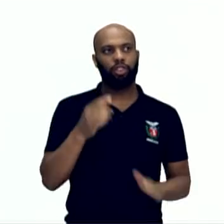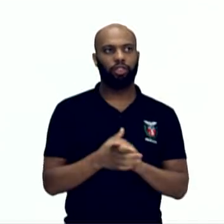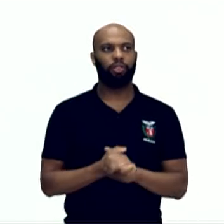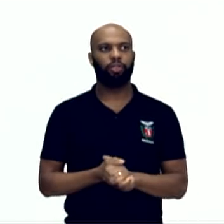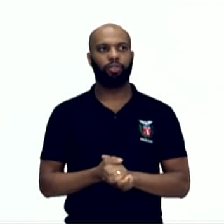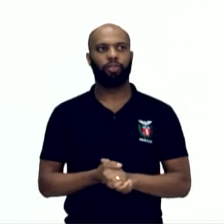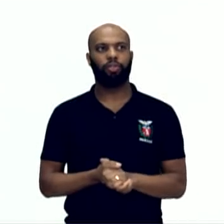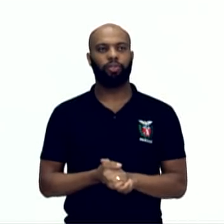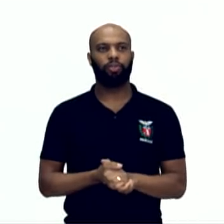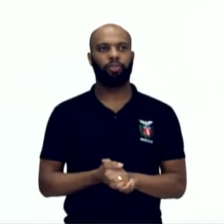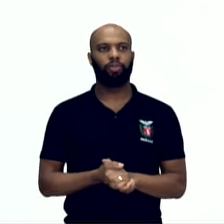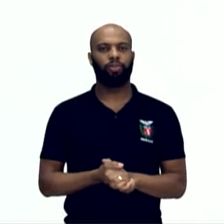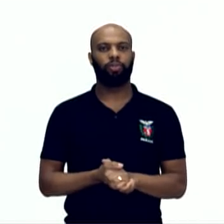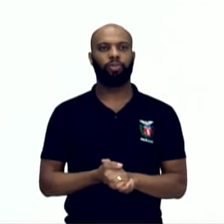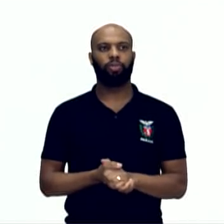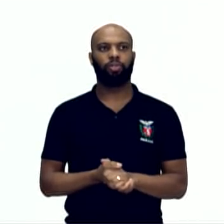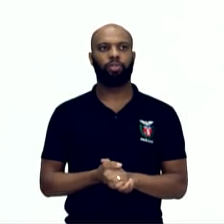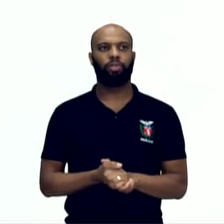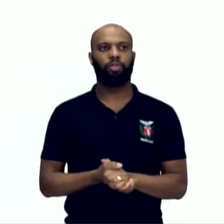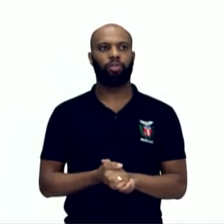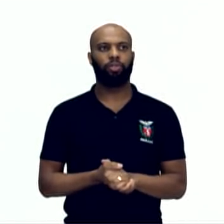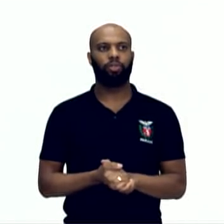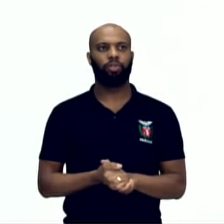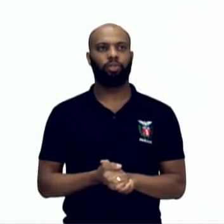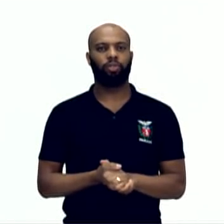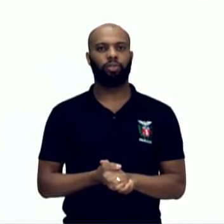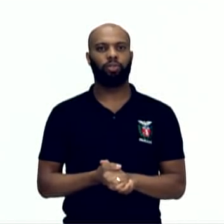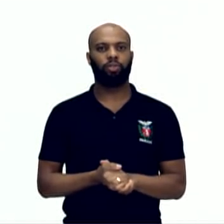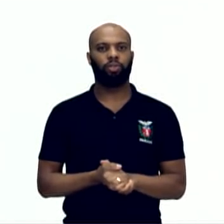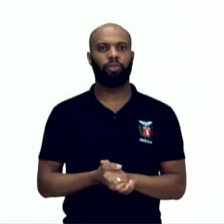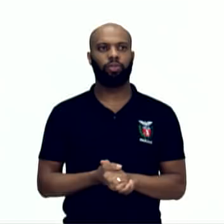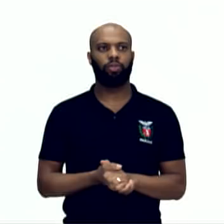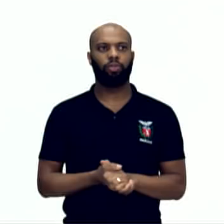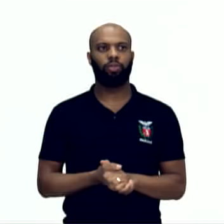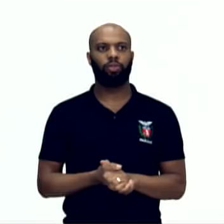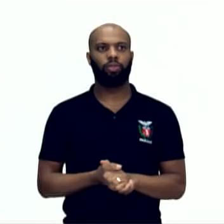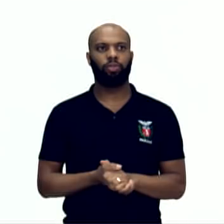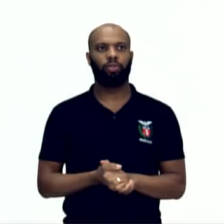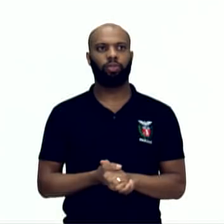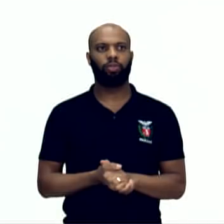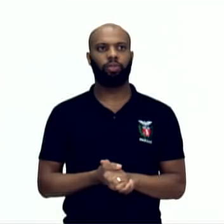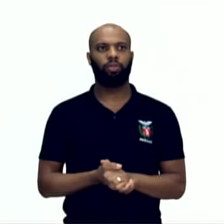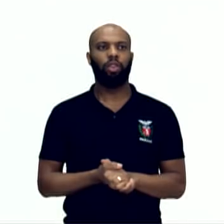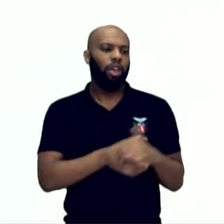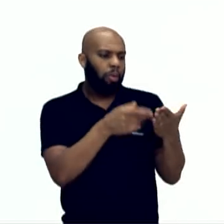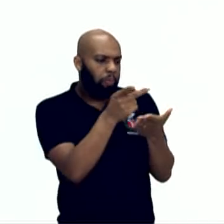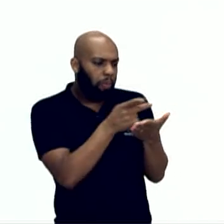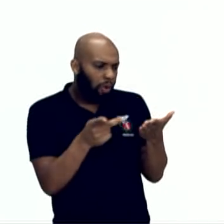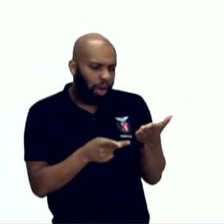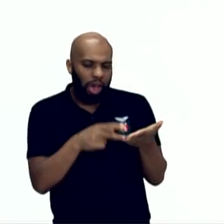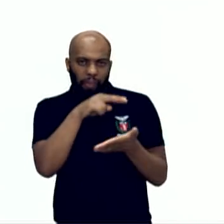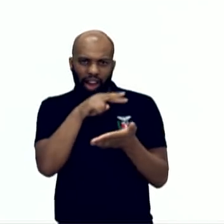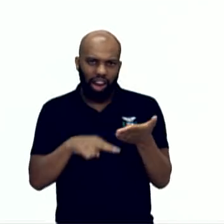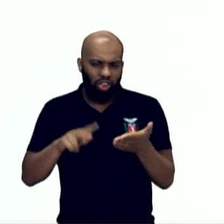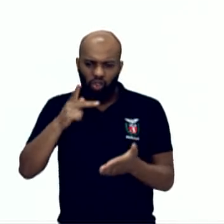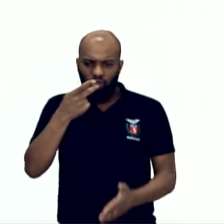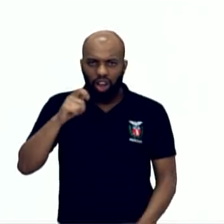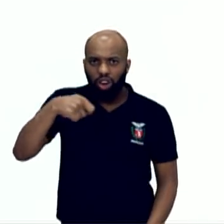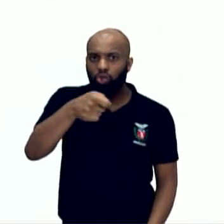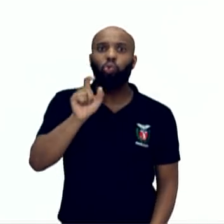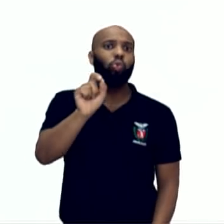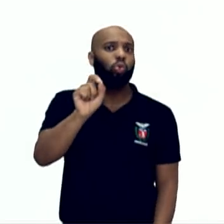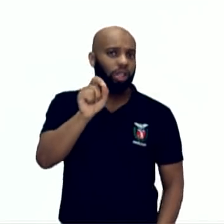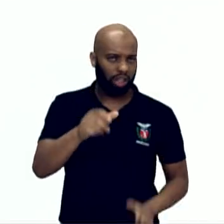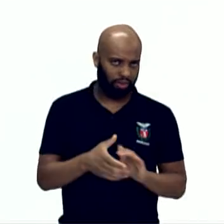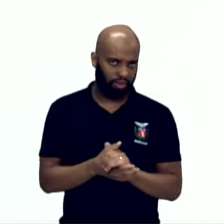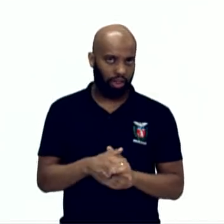lá. Sobre o que se trata, aliás, sobre o que esse poema trata?